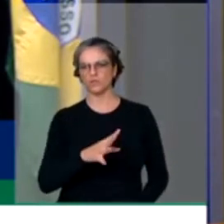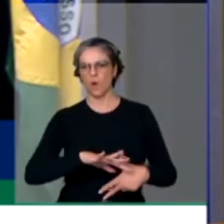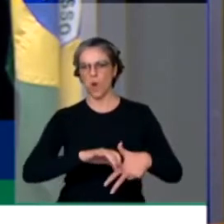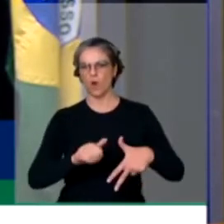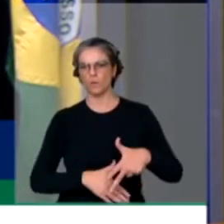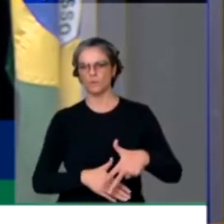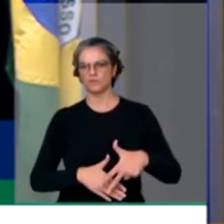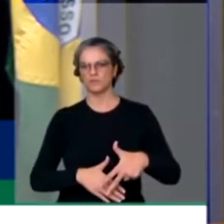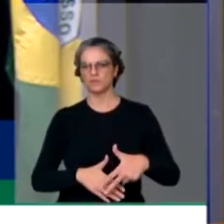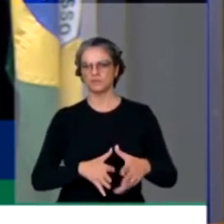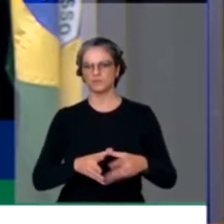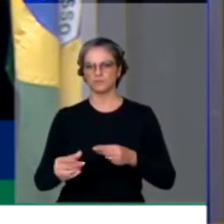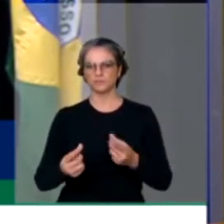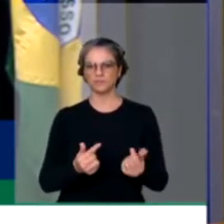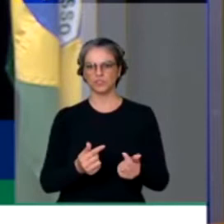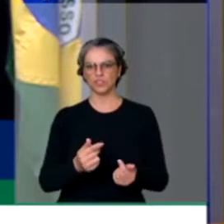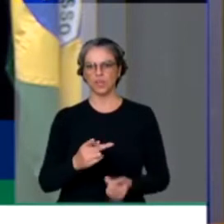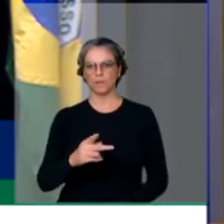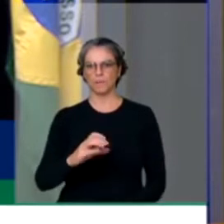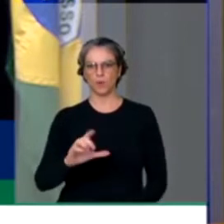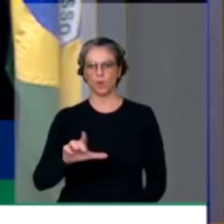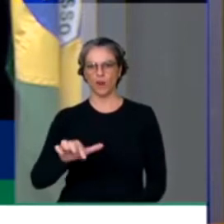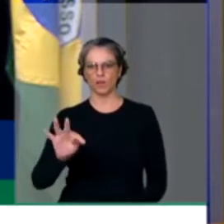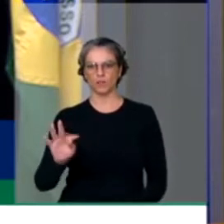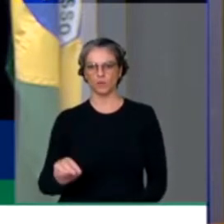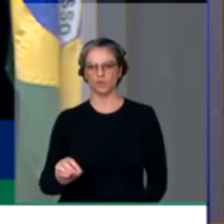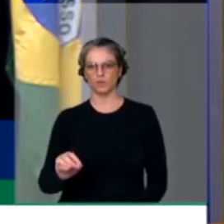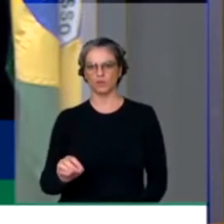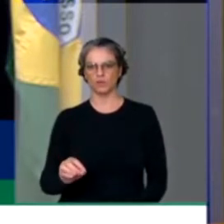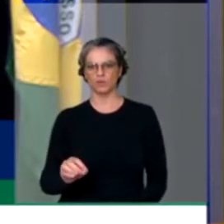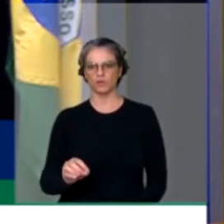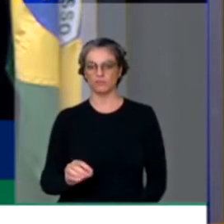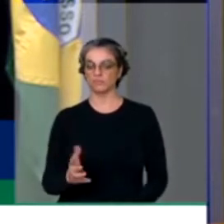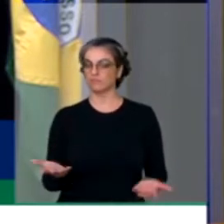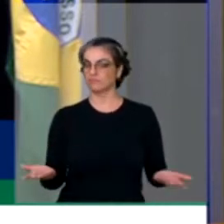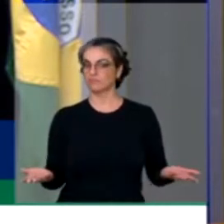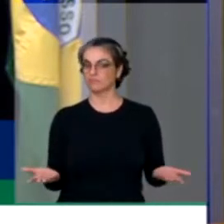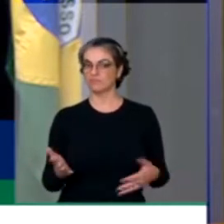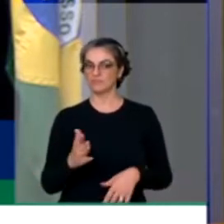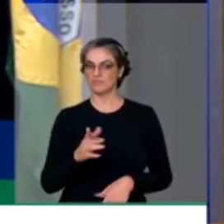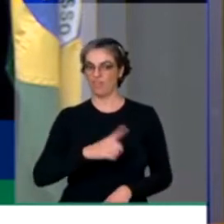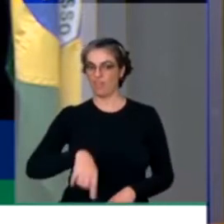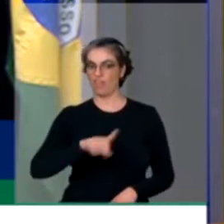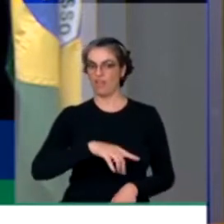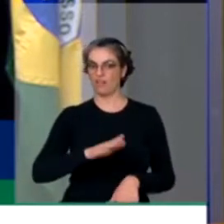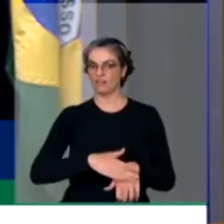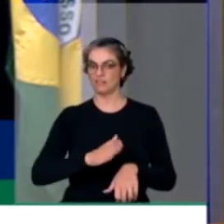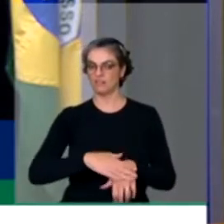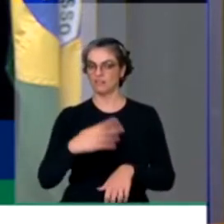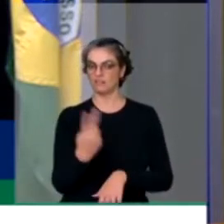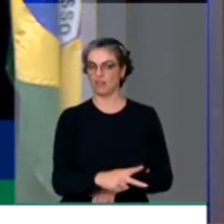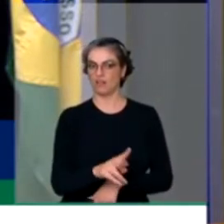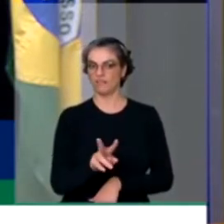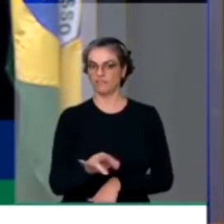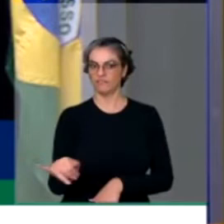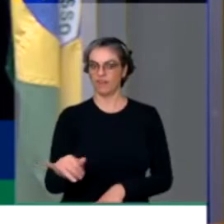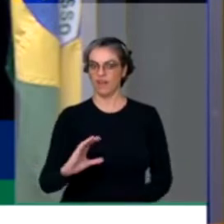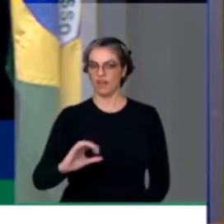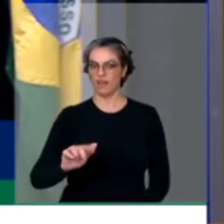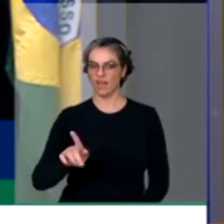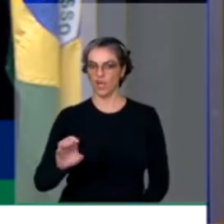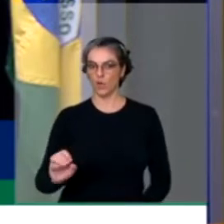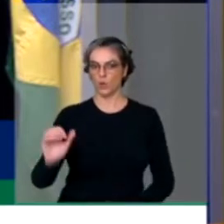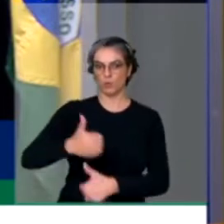dinheiro, concussão, peculato. É na mão dessa gente que esses